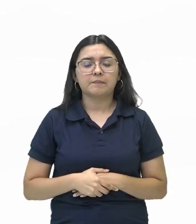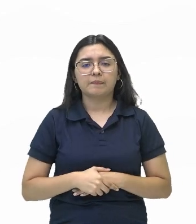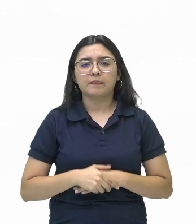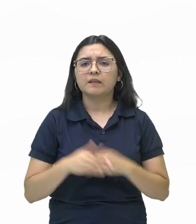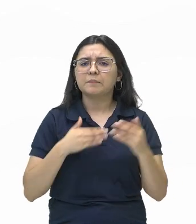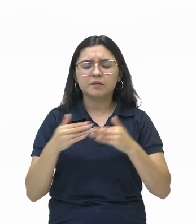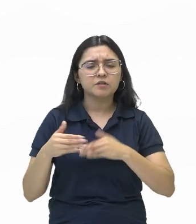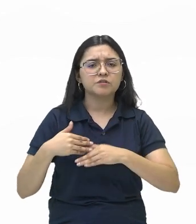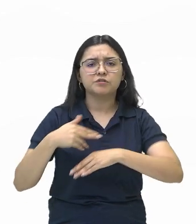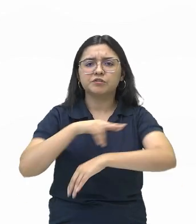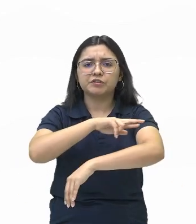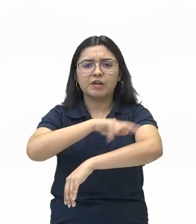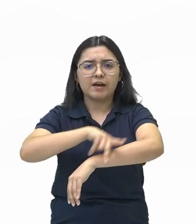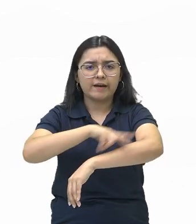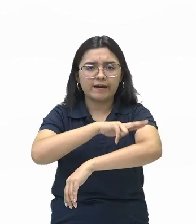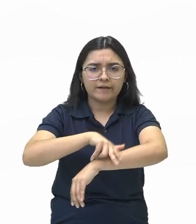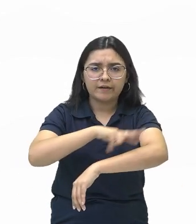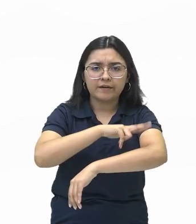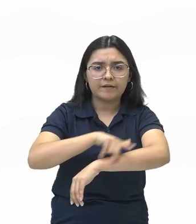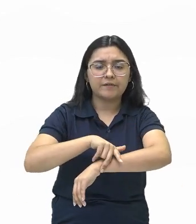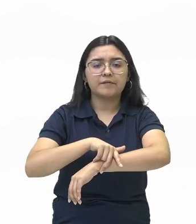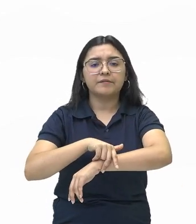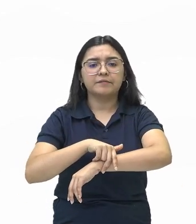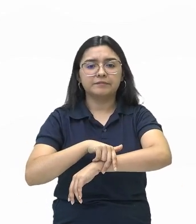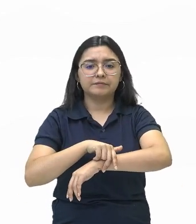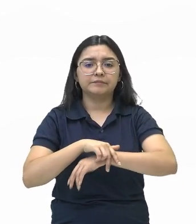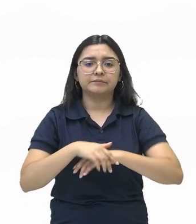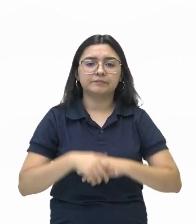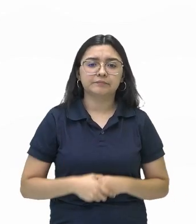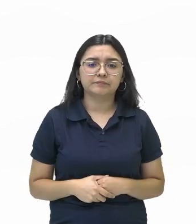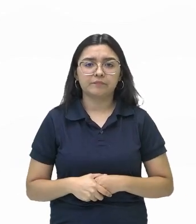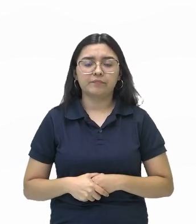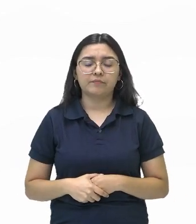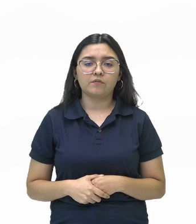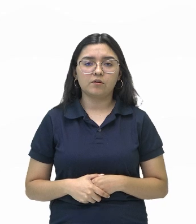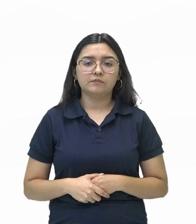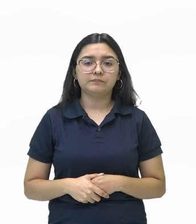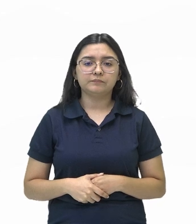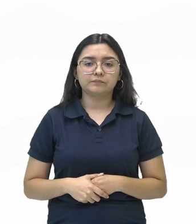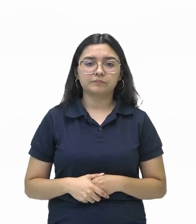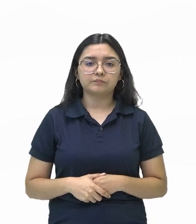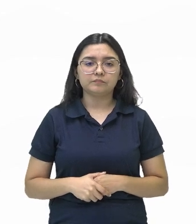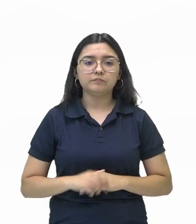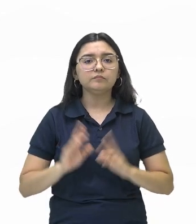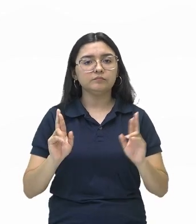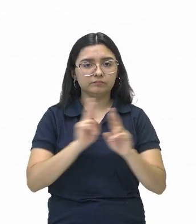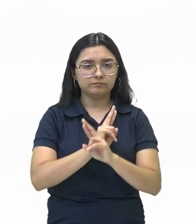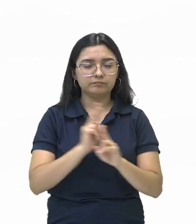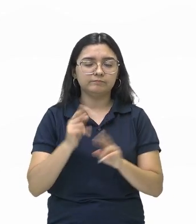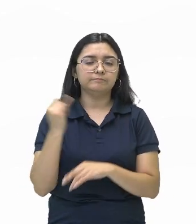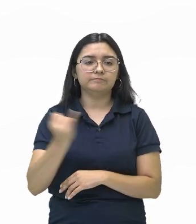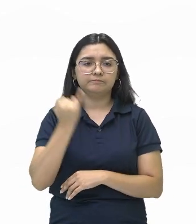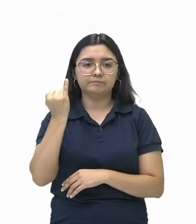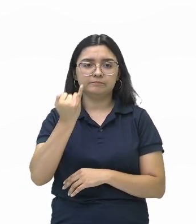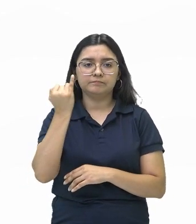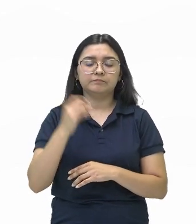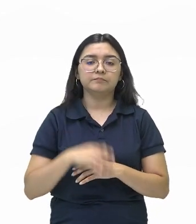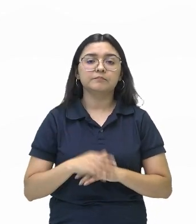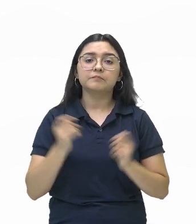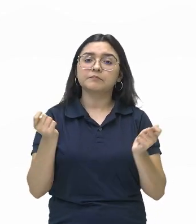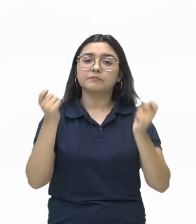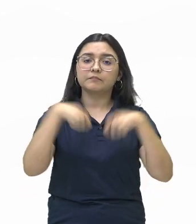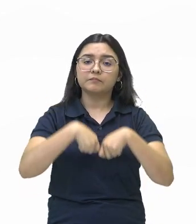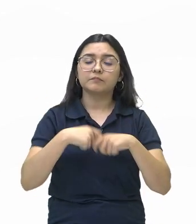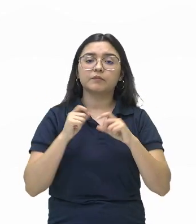trabalhadores, independente de sua cor ou raça. Tá? A relação é importante nesse sentido. Que a